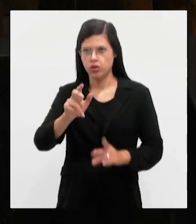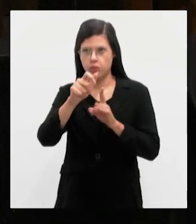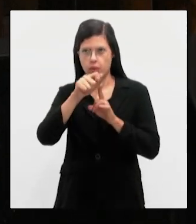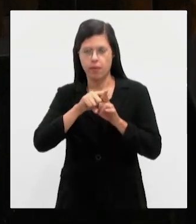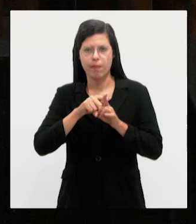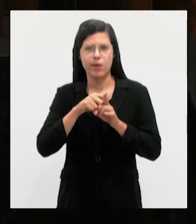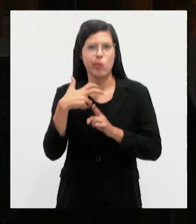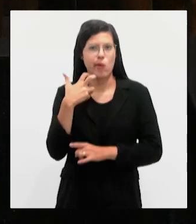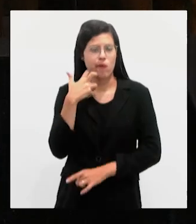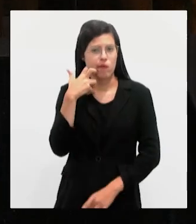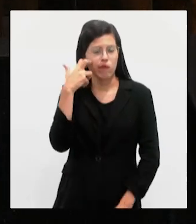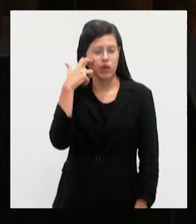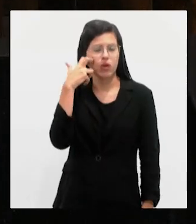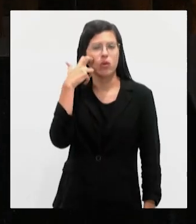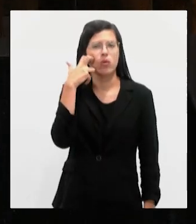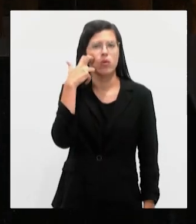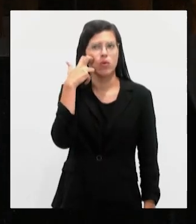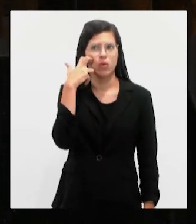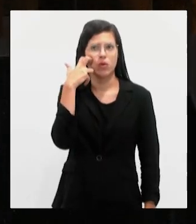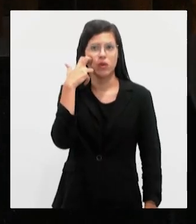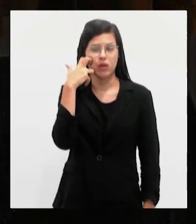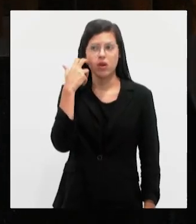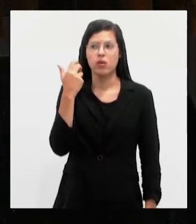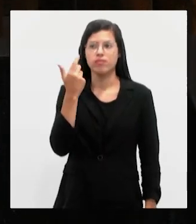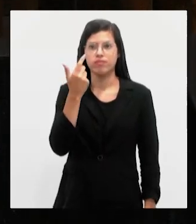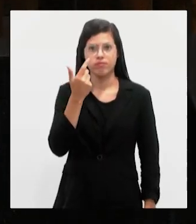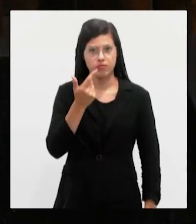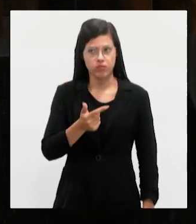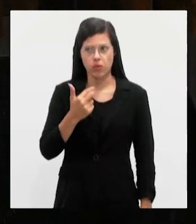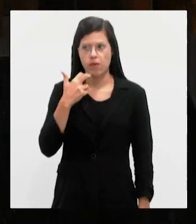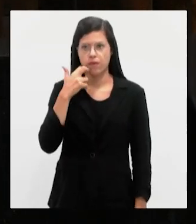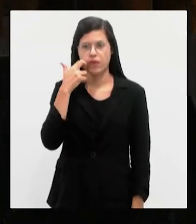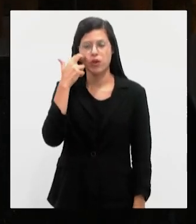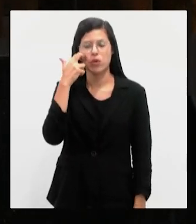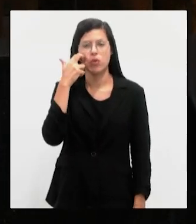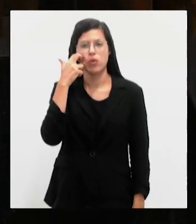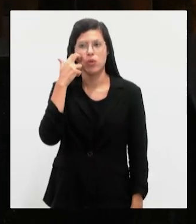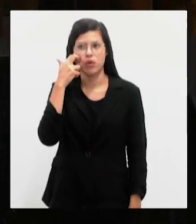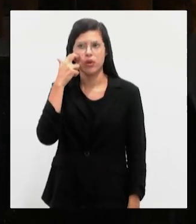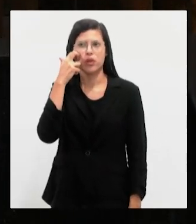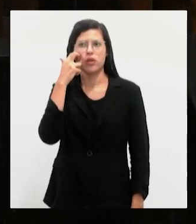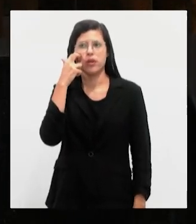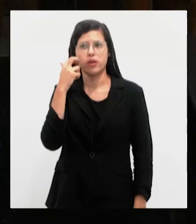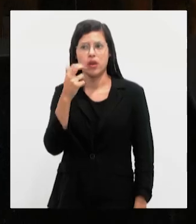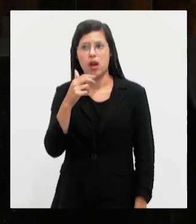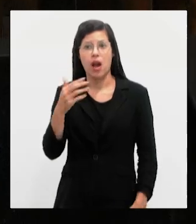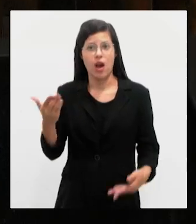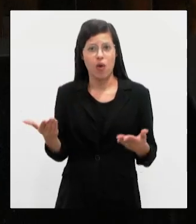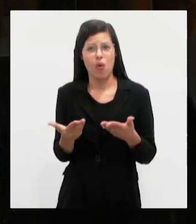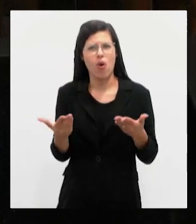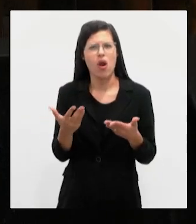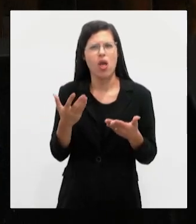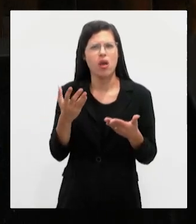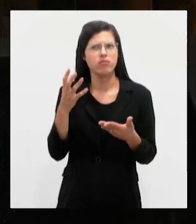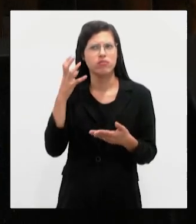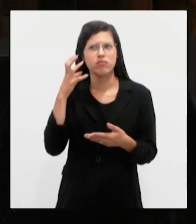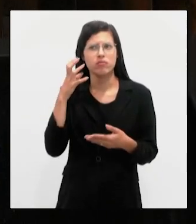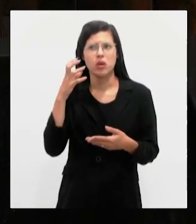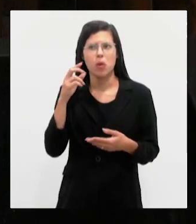uma vergonha, mais uma vergonha, e uma inversão de valores, que agora eu escuto na Rádio